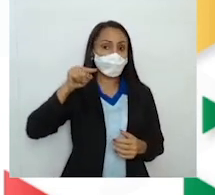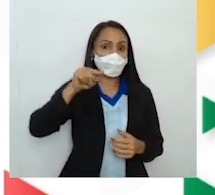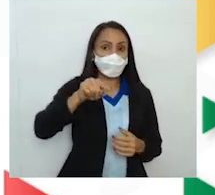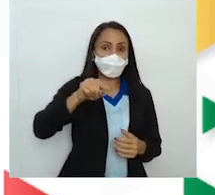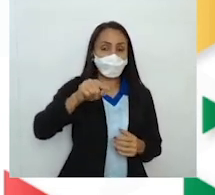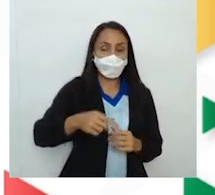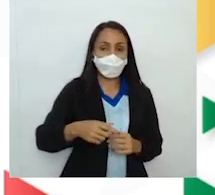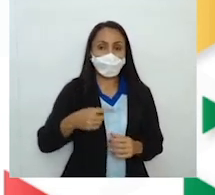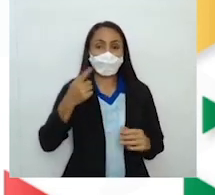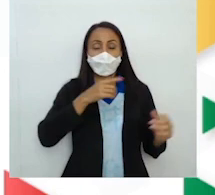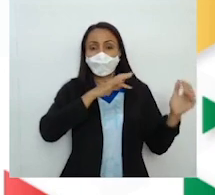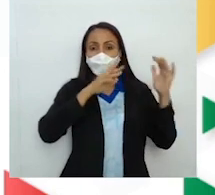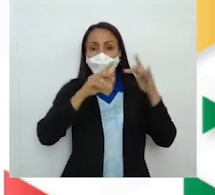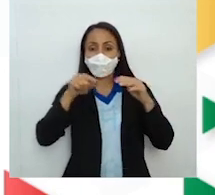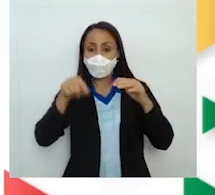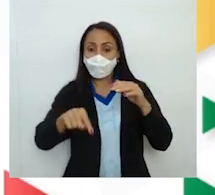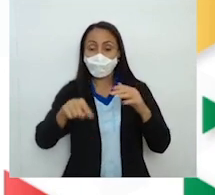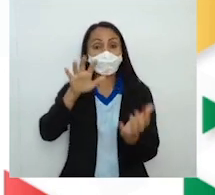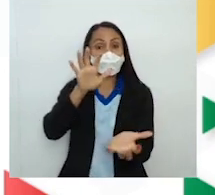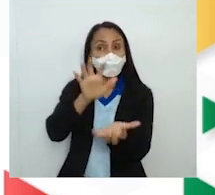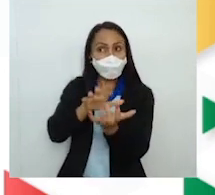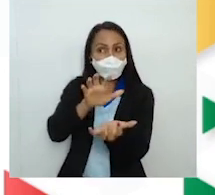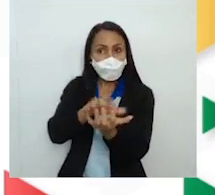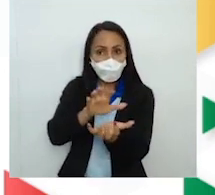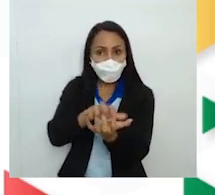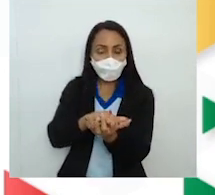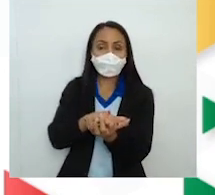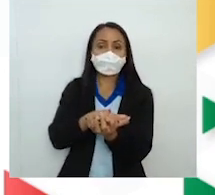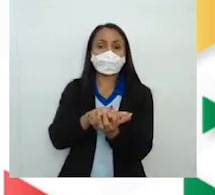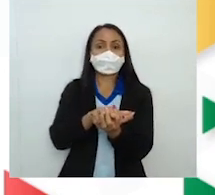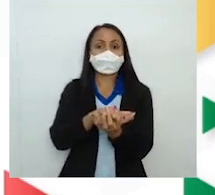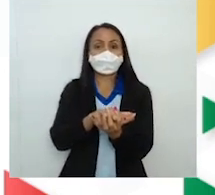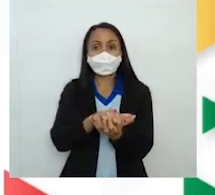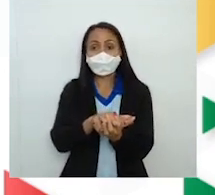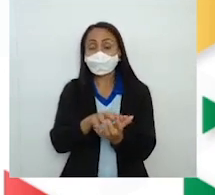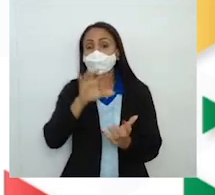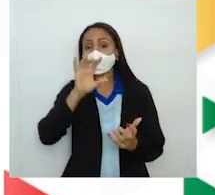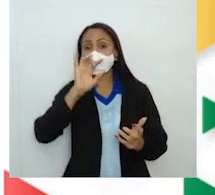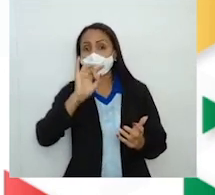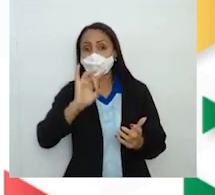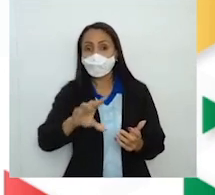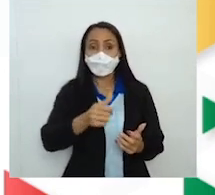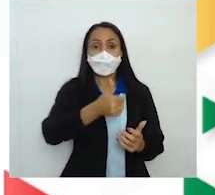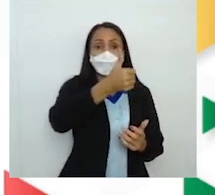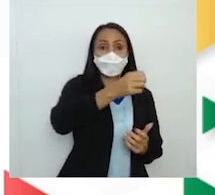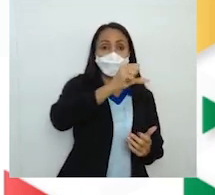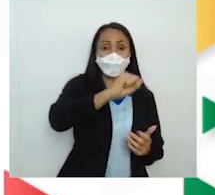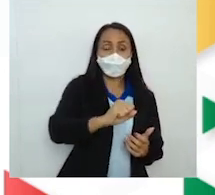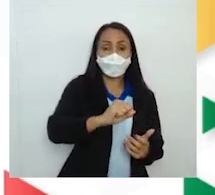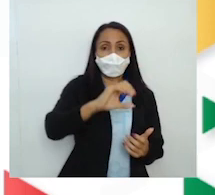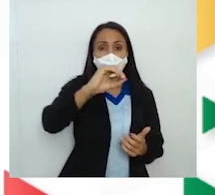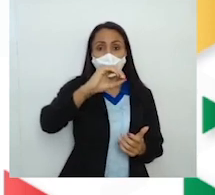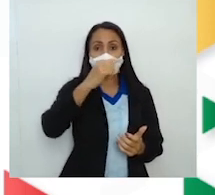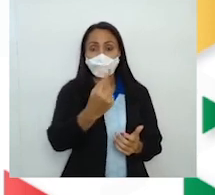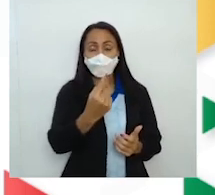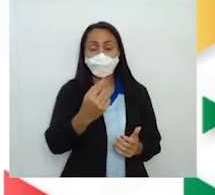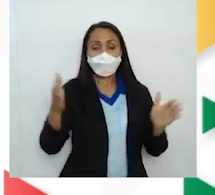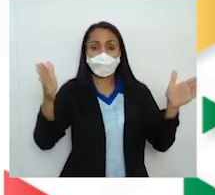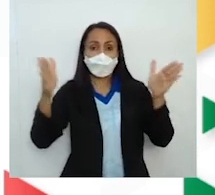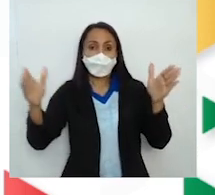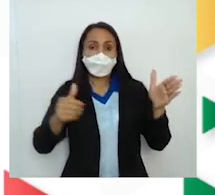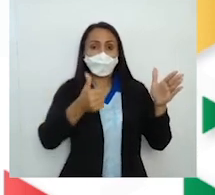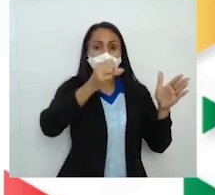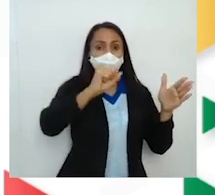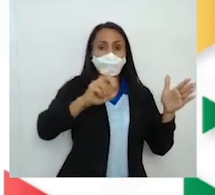853.833 vieram para Pernambuco. E, pasme, somente de 1801 a 1850, numa janela